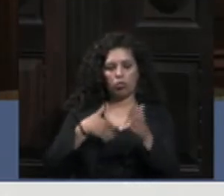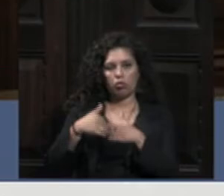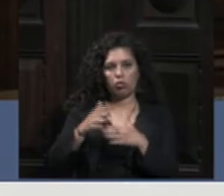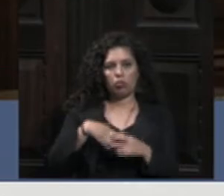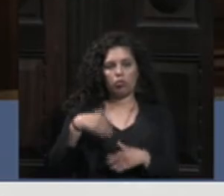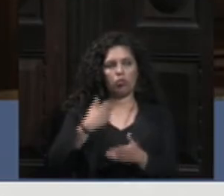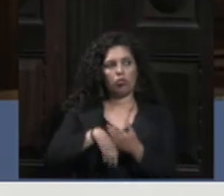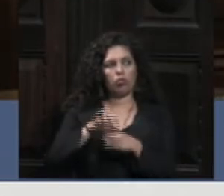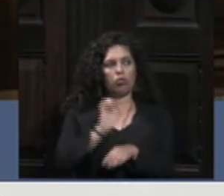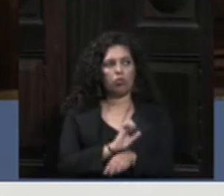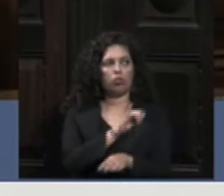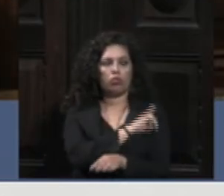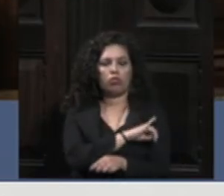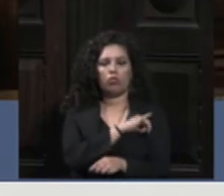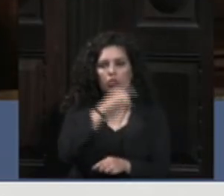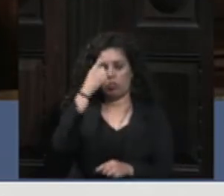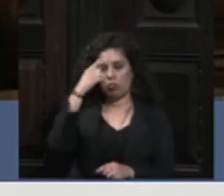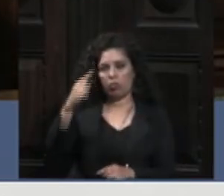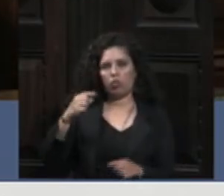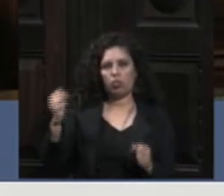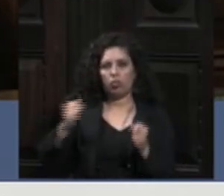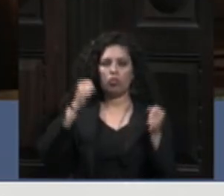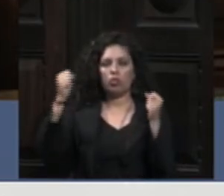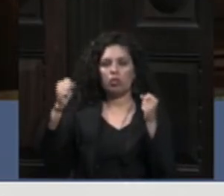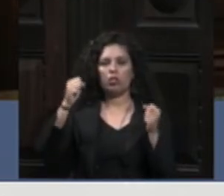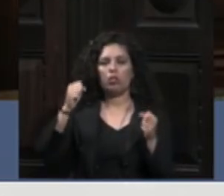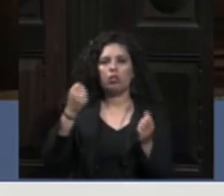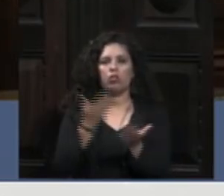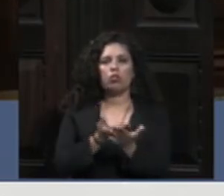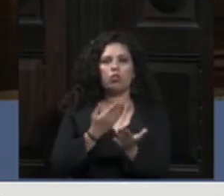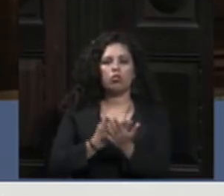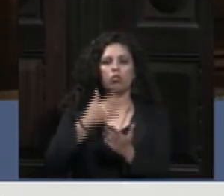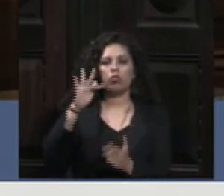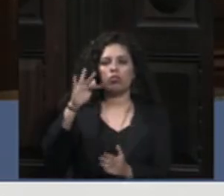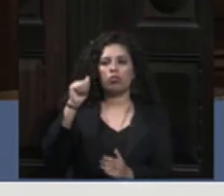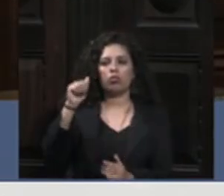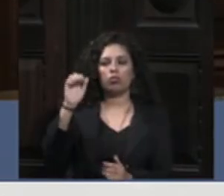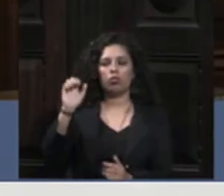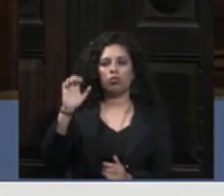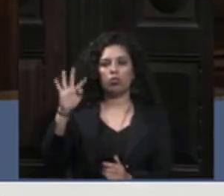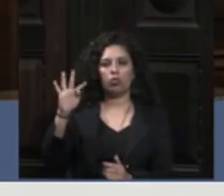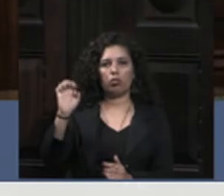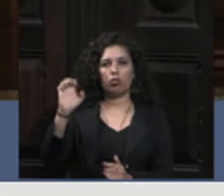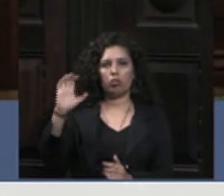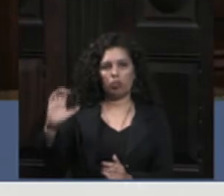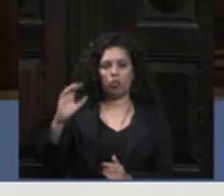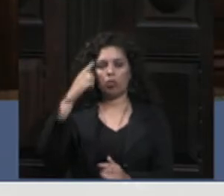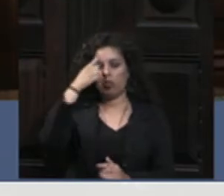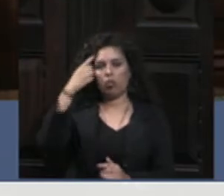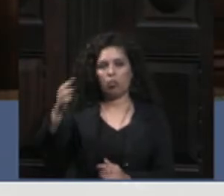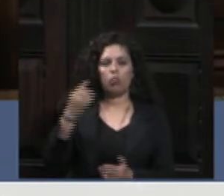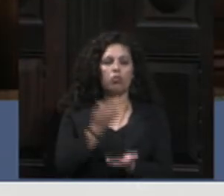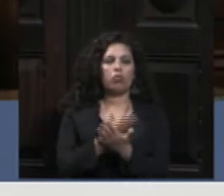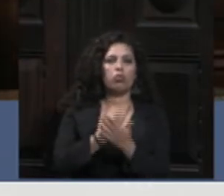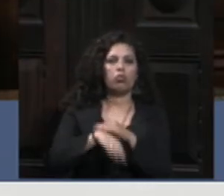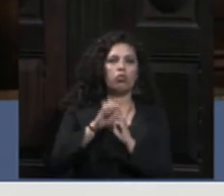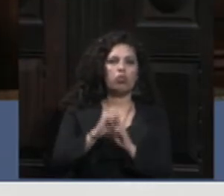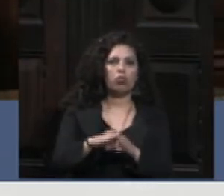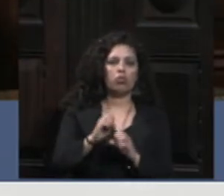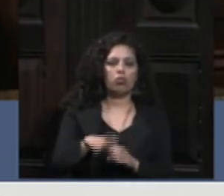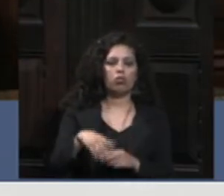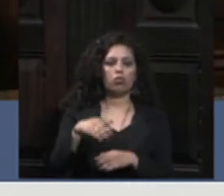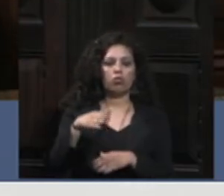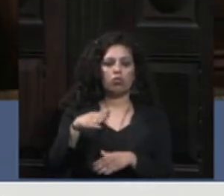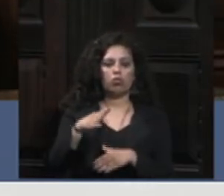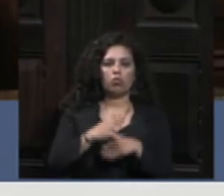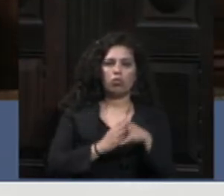de se fortalecer a FAETEC, de se pensar a educação integrada, de atingir as diferentes regiões, de